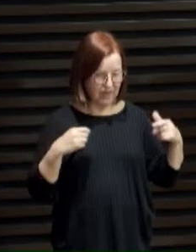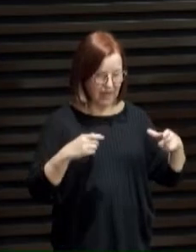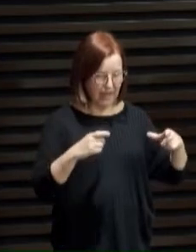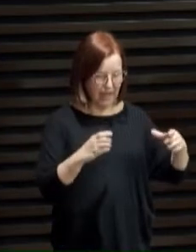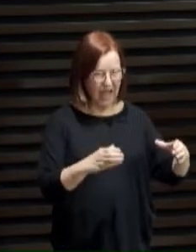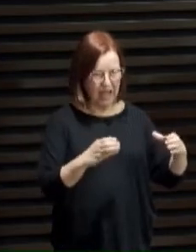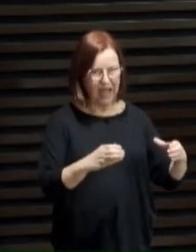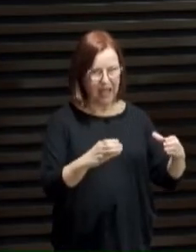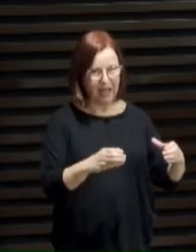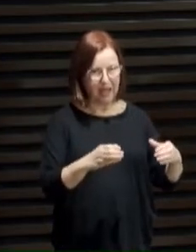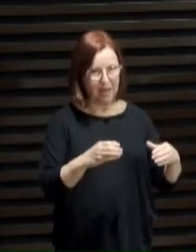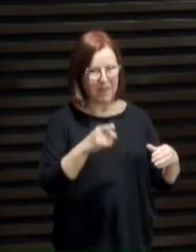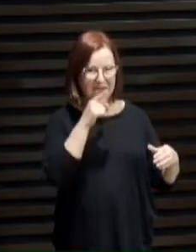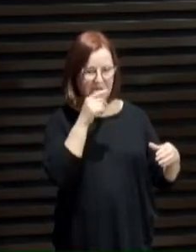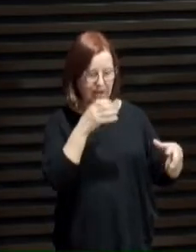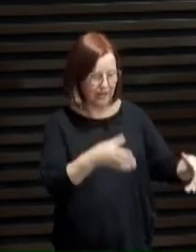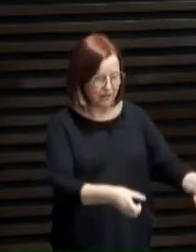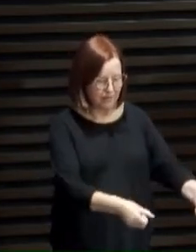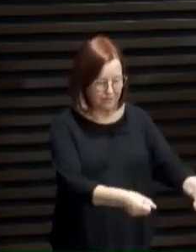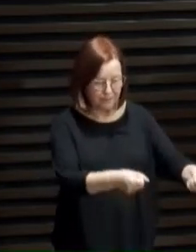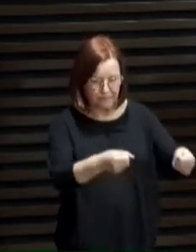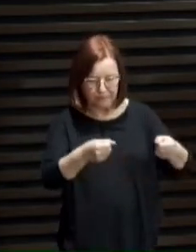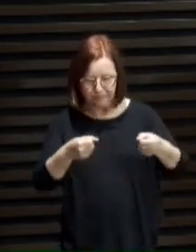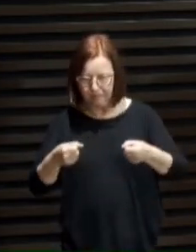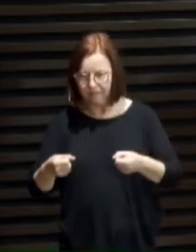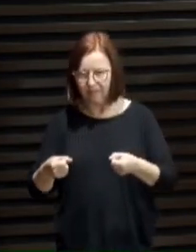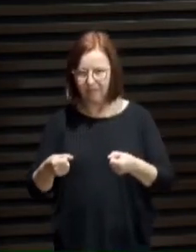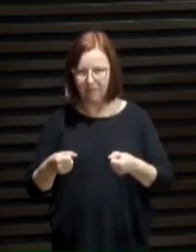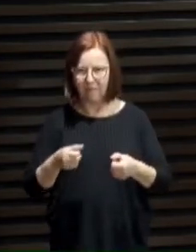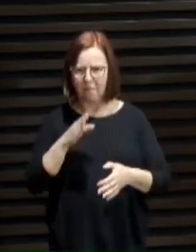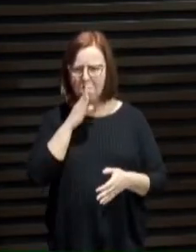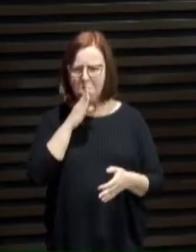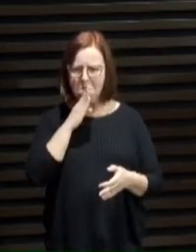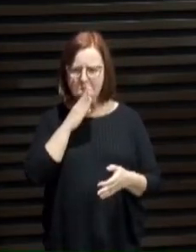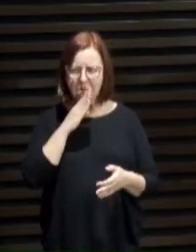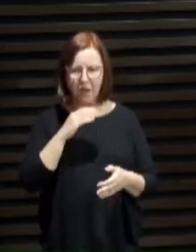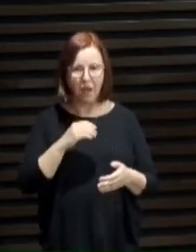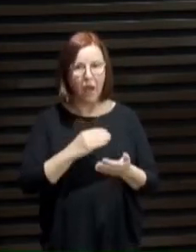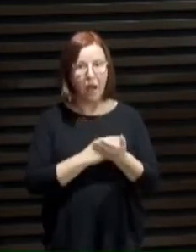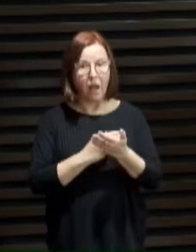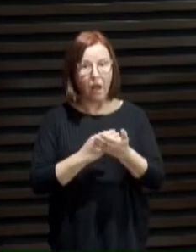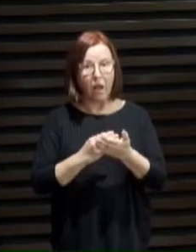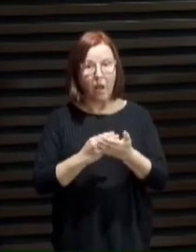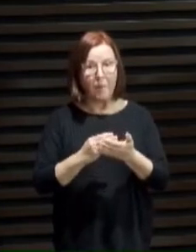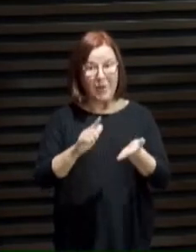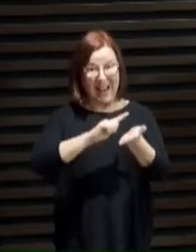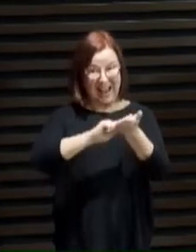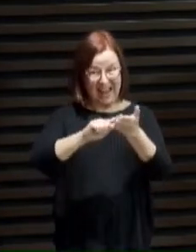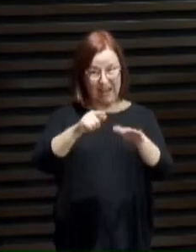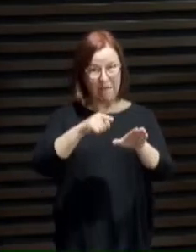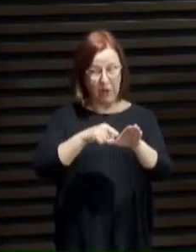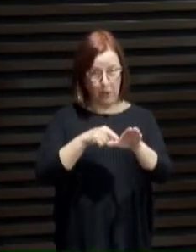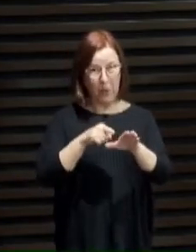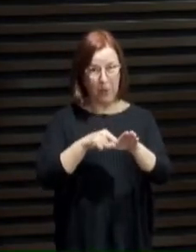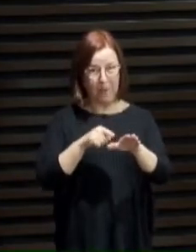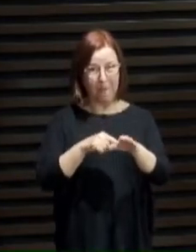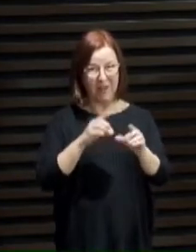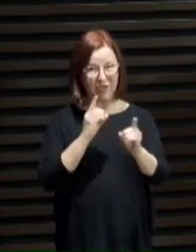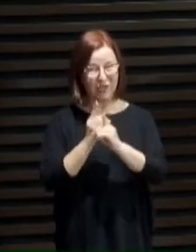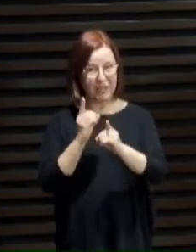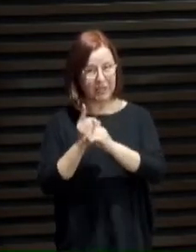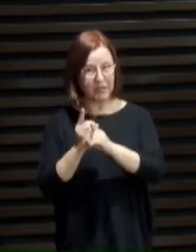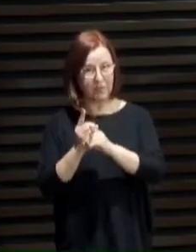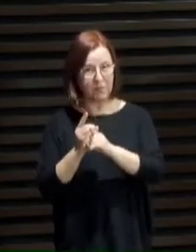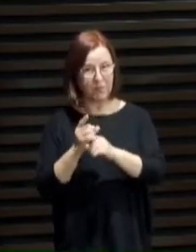discípulos. E como é que Jesus poderia lavar os pés dos seus discípulos se não fosse na mesma posição que aquela mulher um